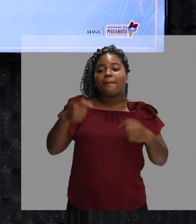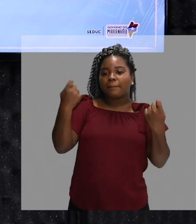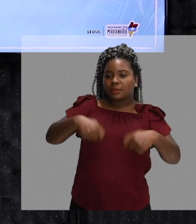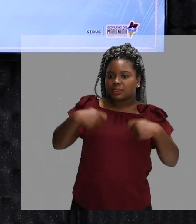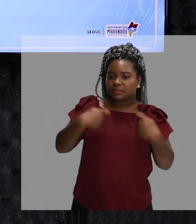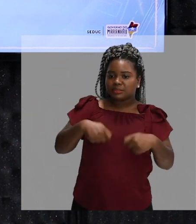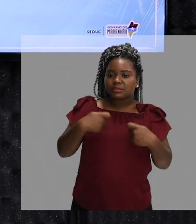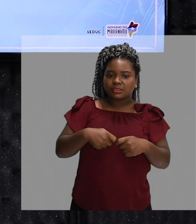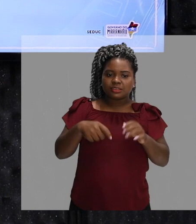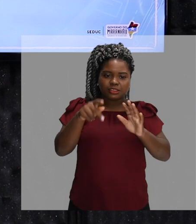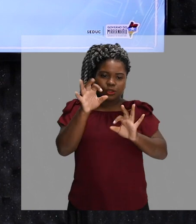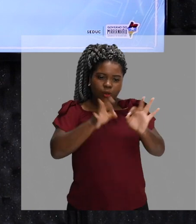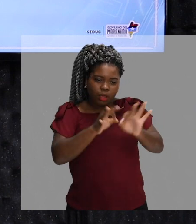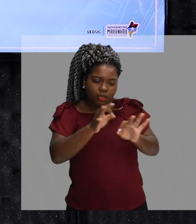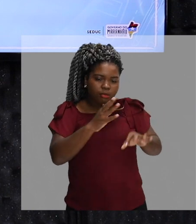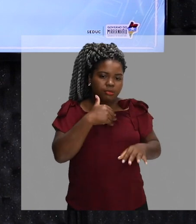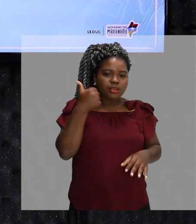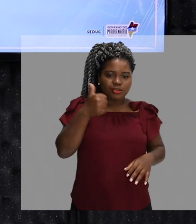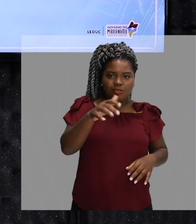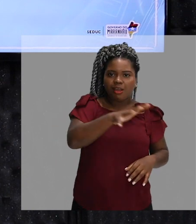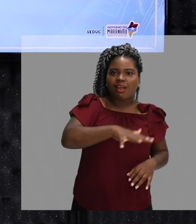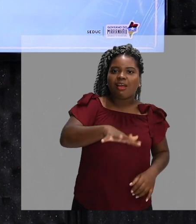o espaço.